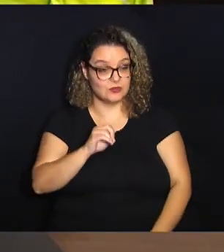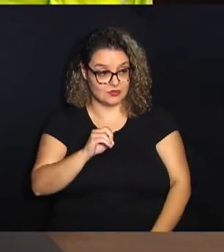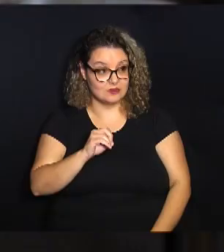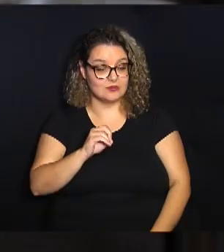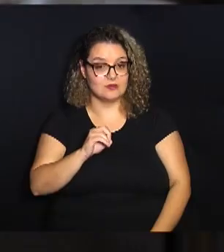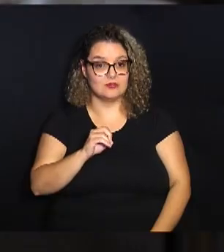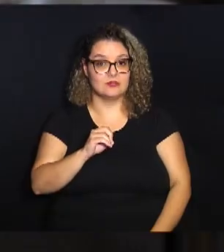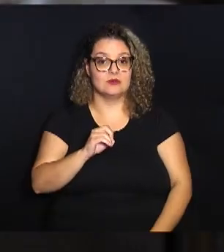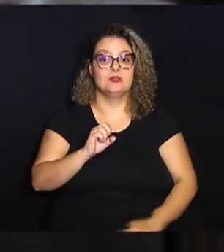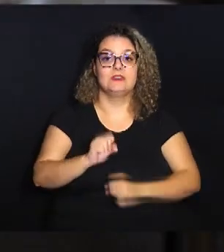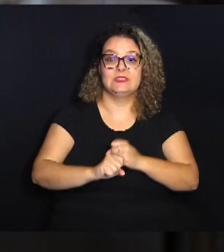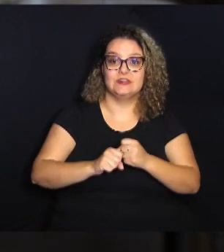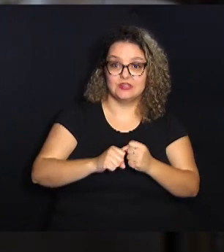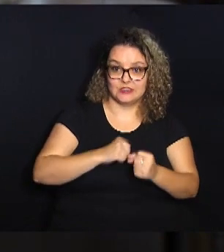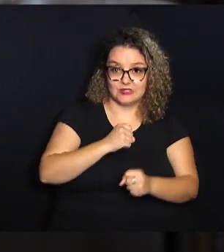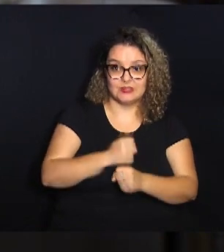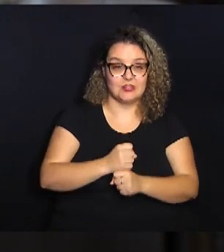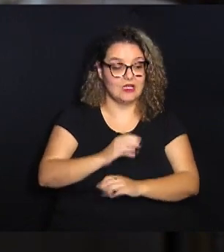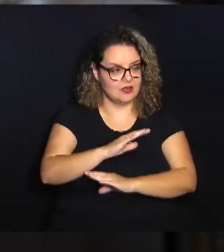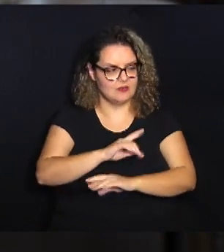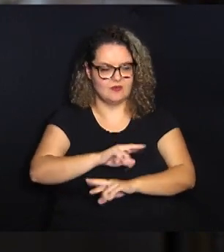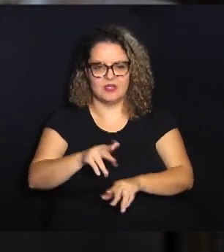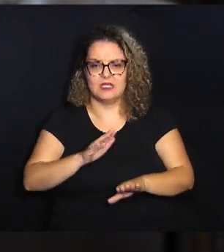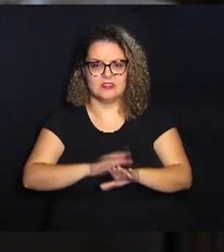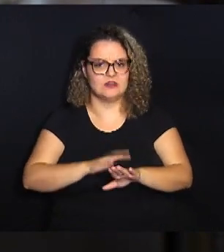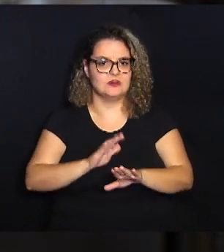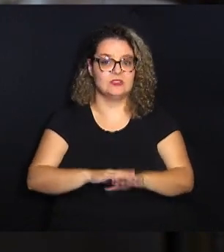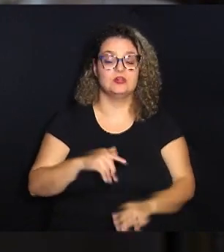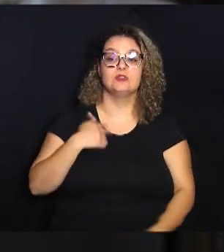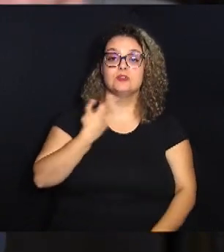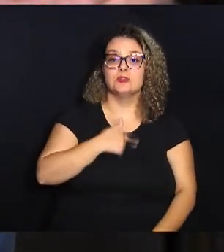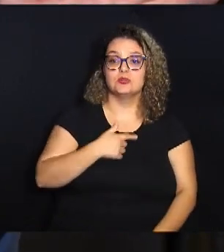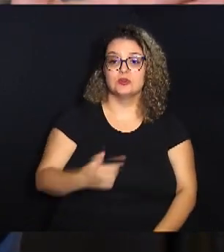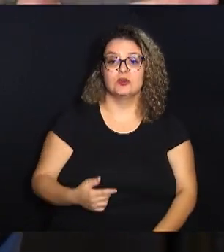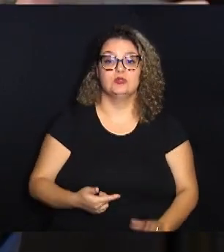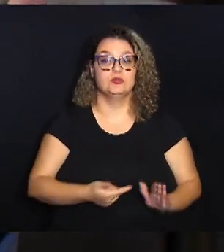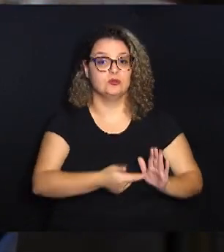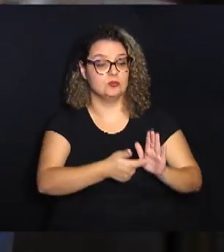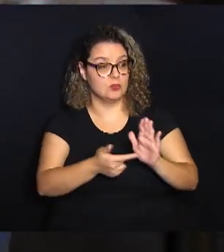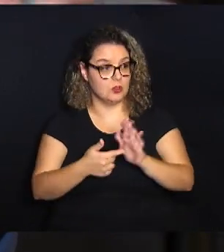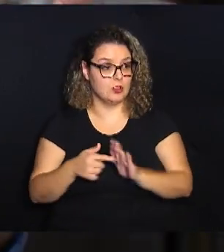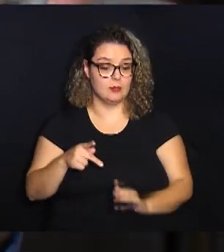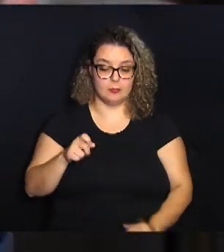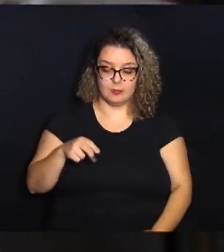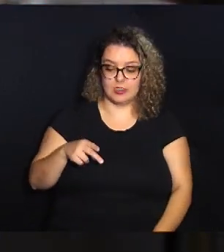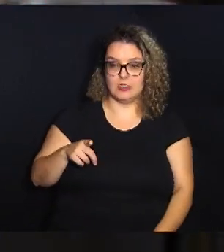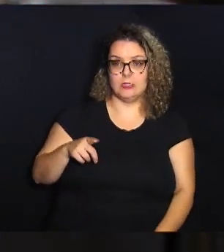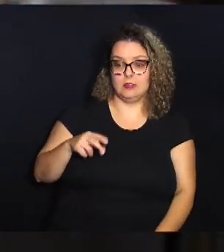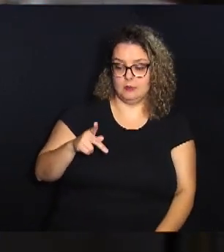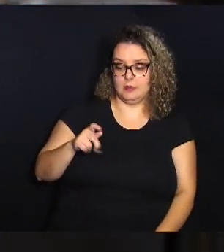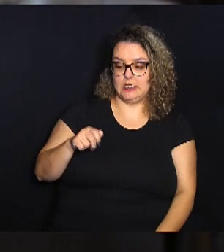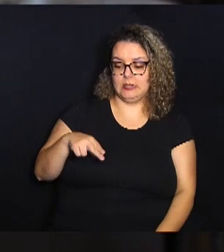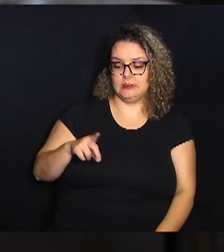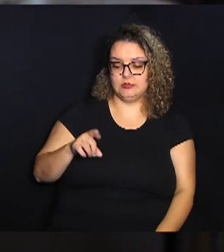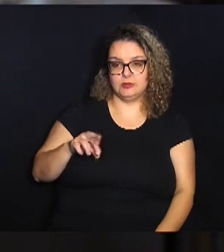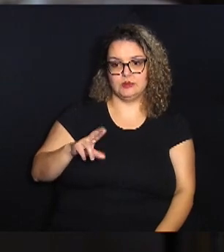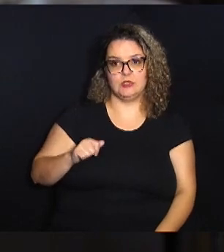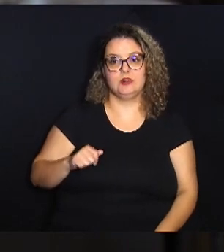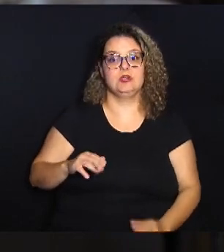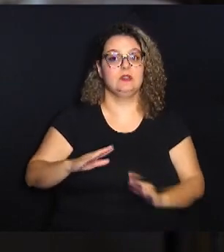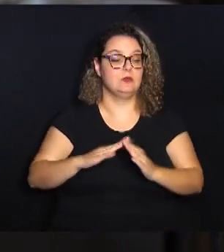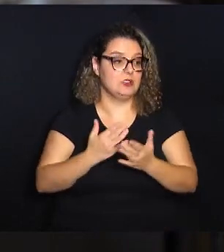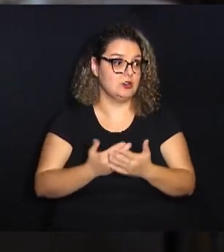né, a Câmara desenvolveu uma série de ações. Nós estamos com uma exposição da Pandora, Escola de Desenhos e Artes,